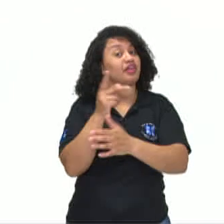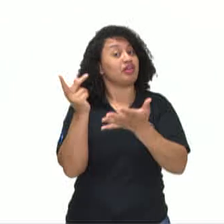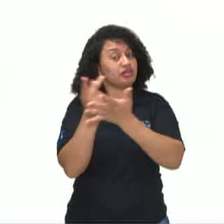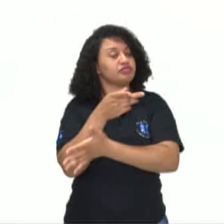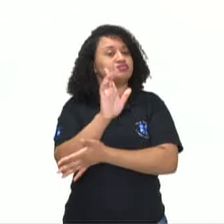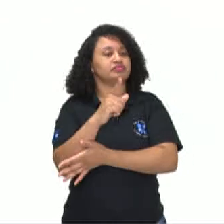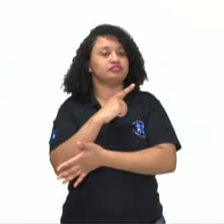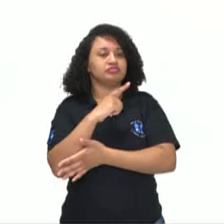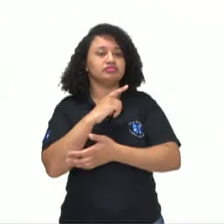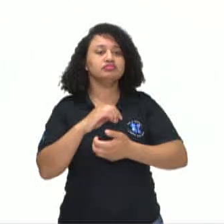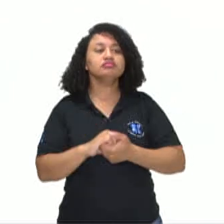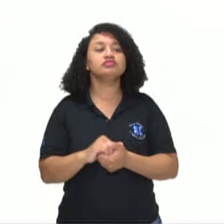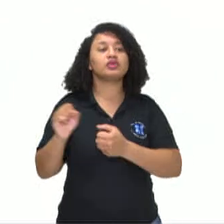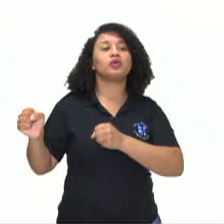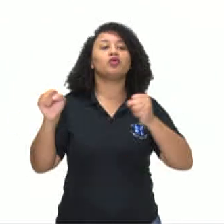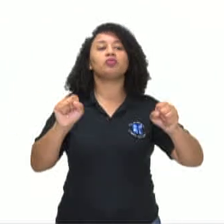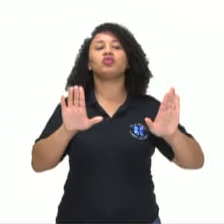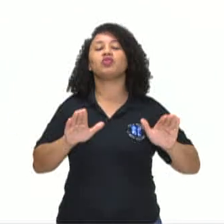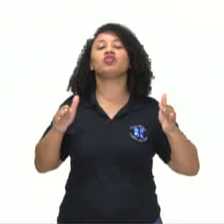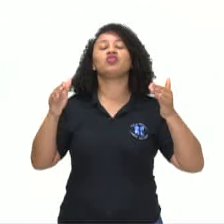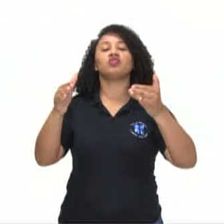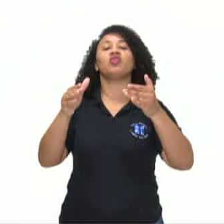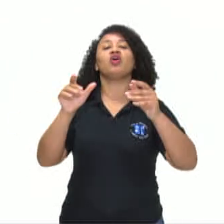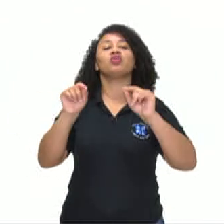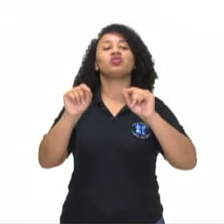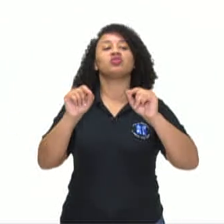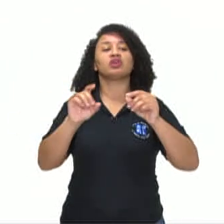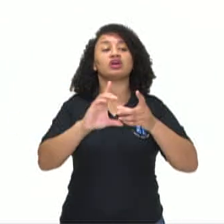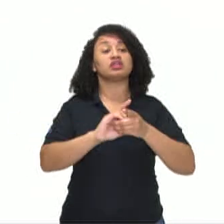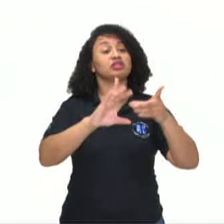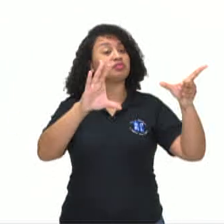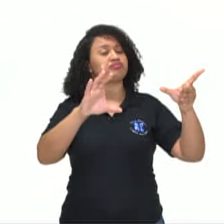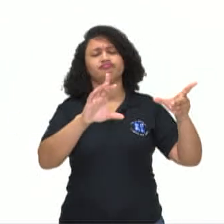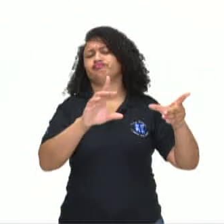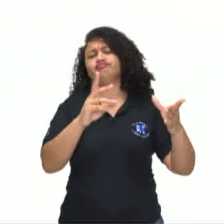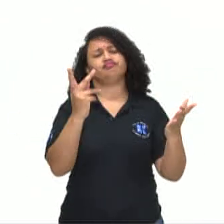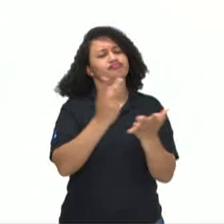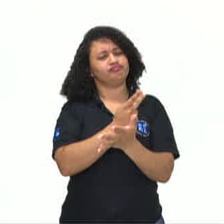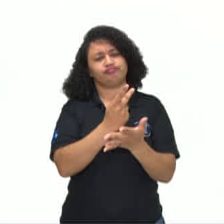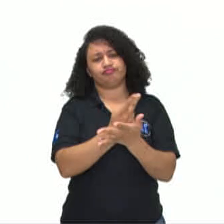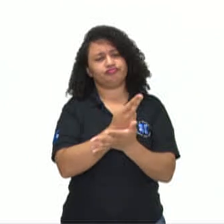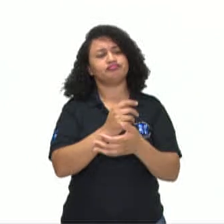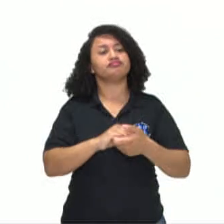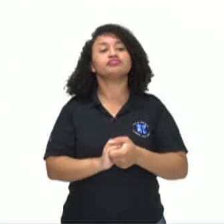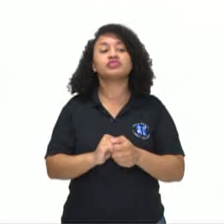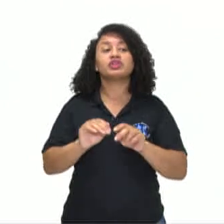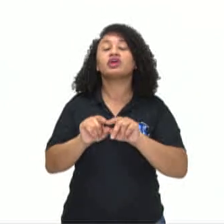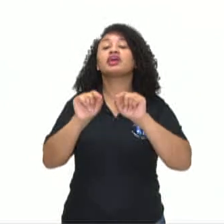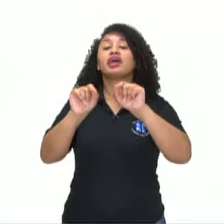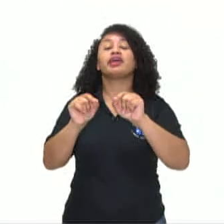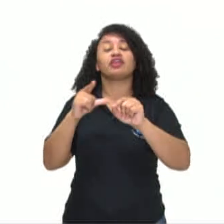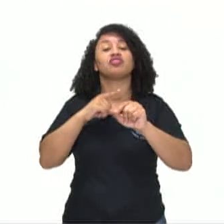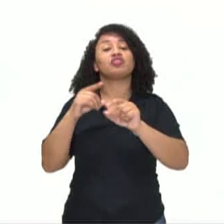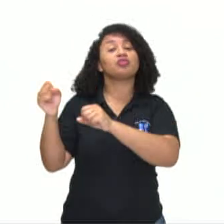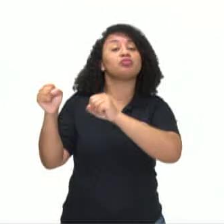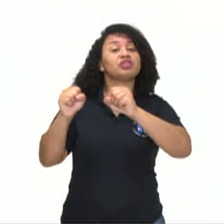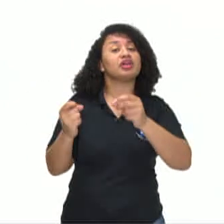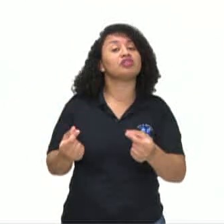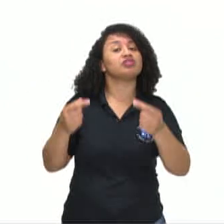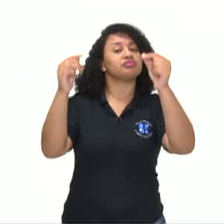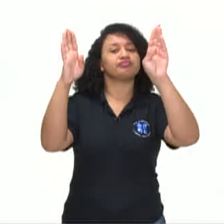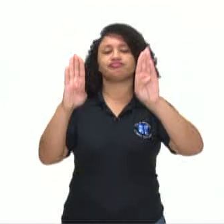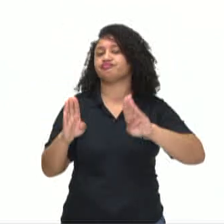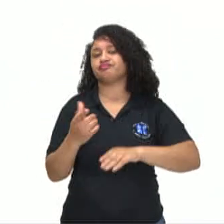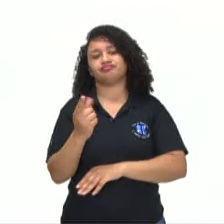primeiro erro aqui. O poder estava centralizado de forma democrática, segundo erro, nas mãos da burguesia, o terceiro